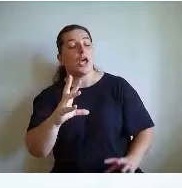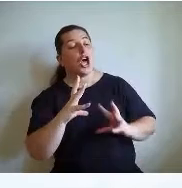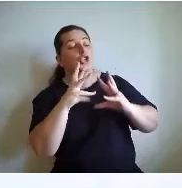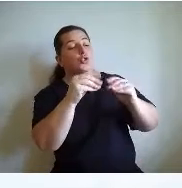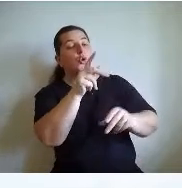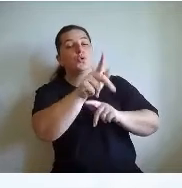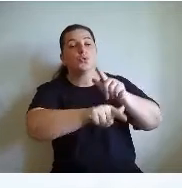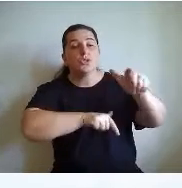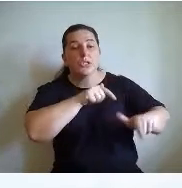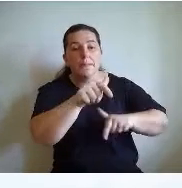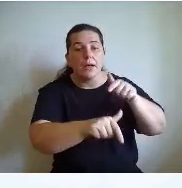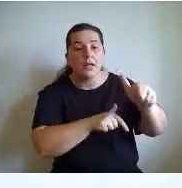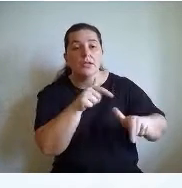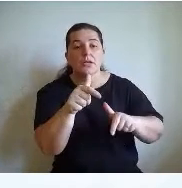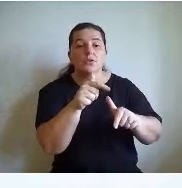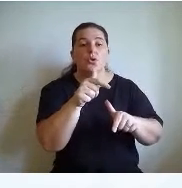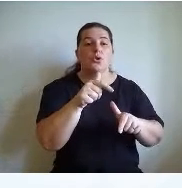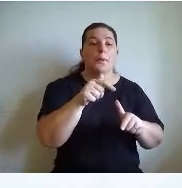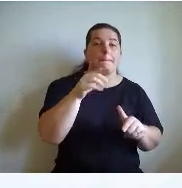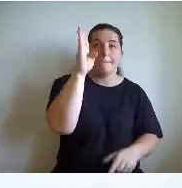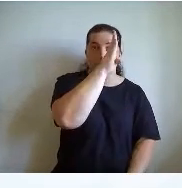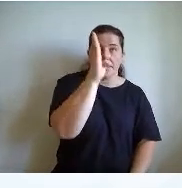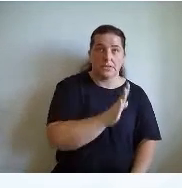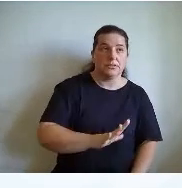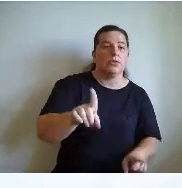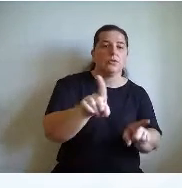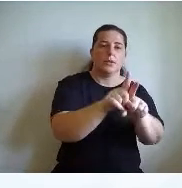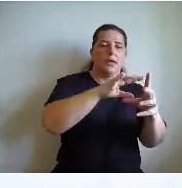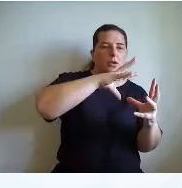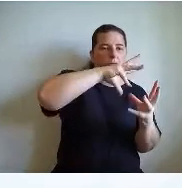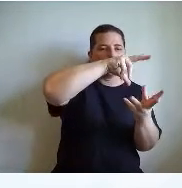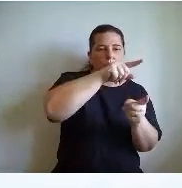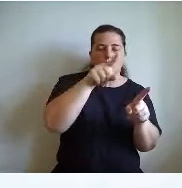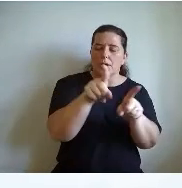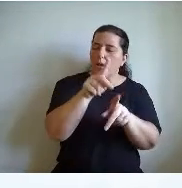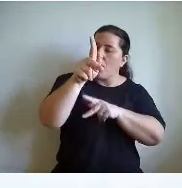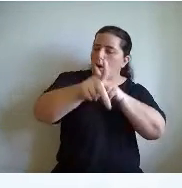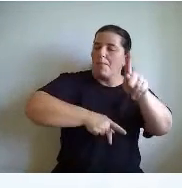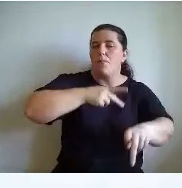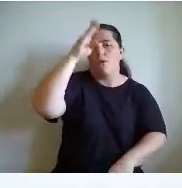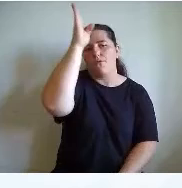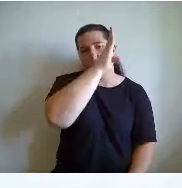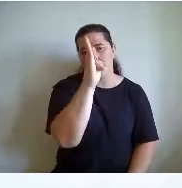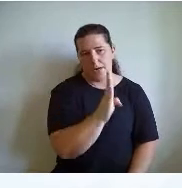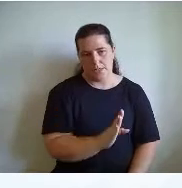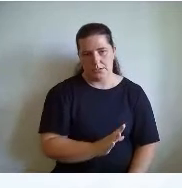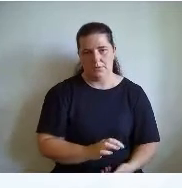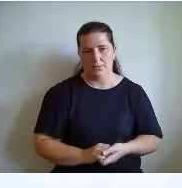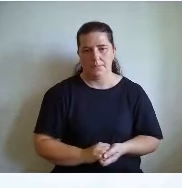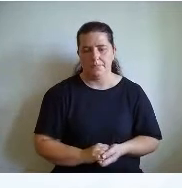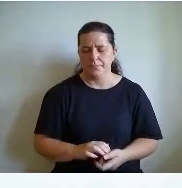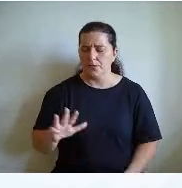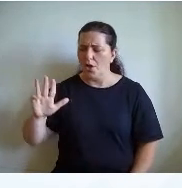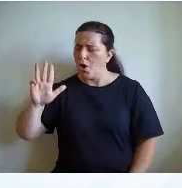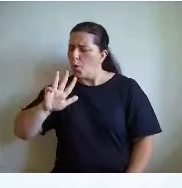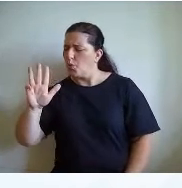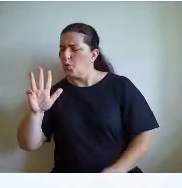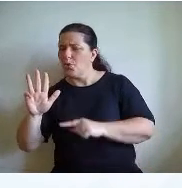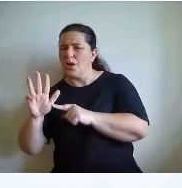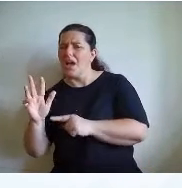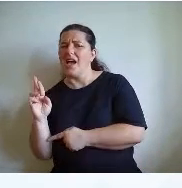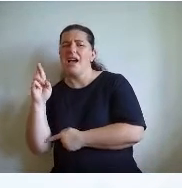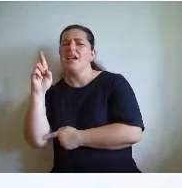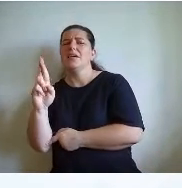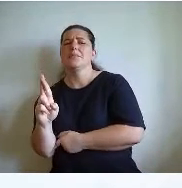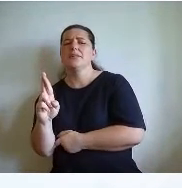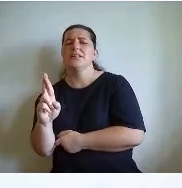do mundo e para a população brasileira, né? O que o Lula representa para